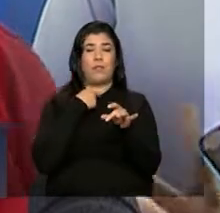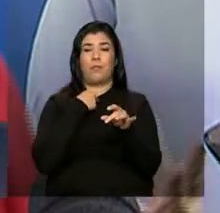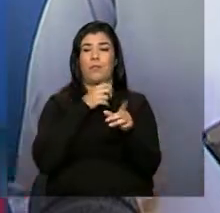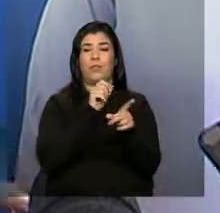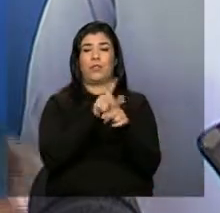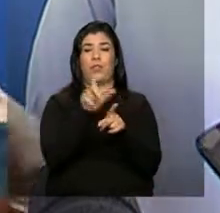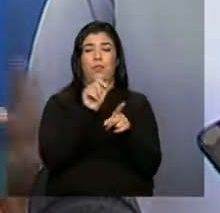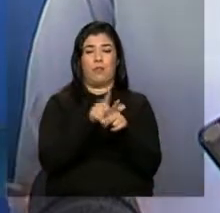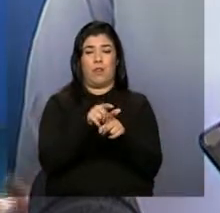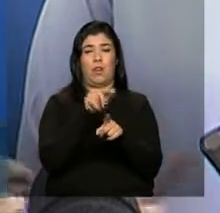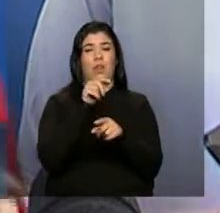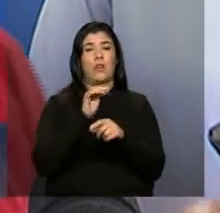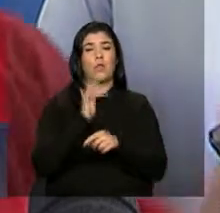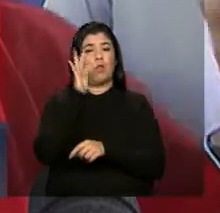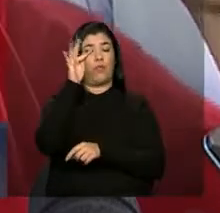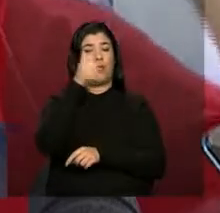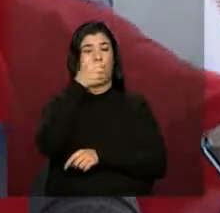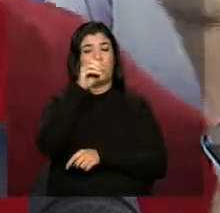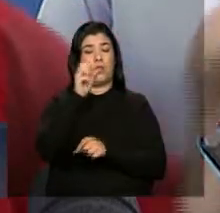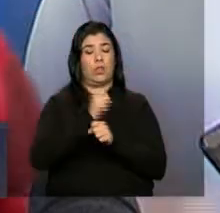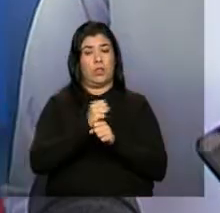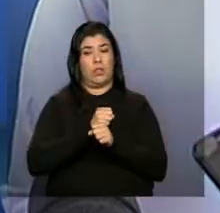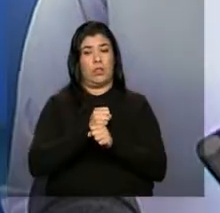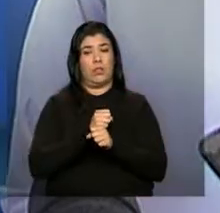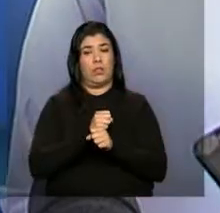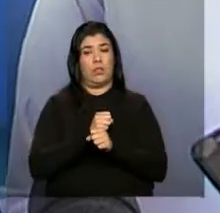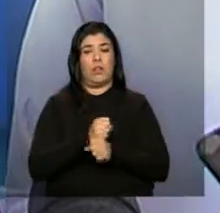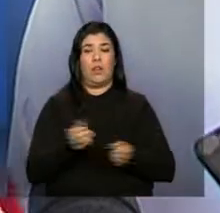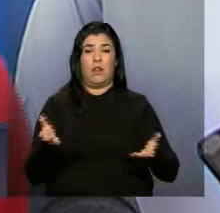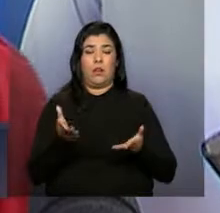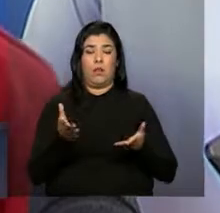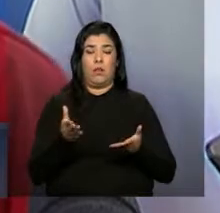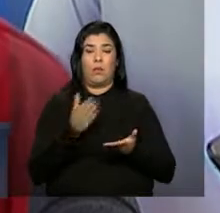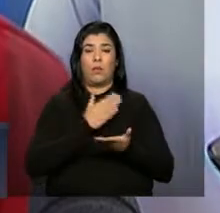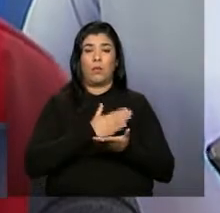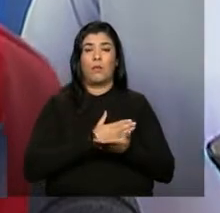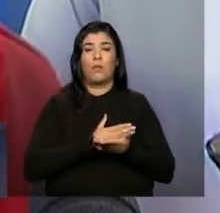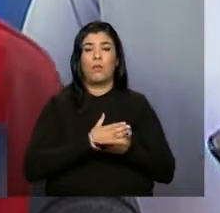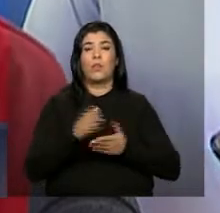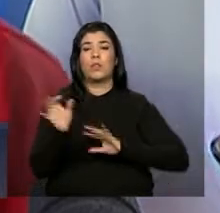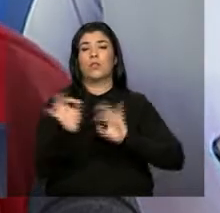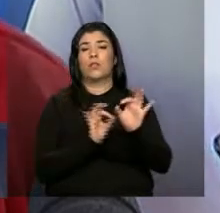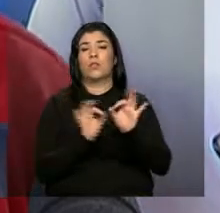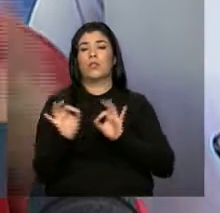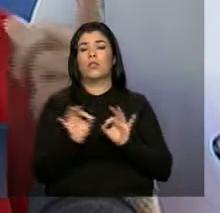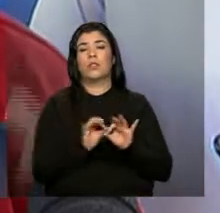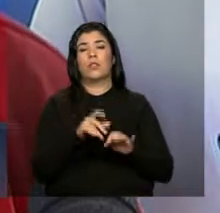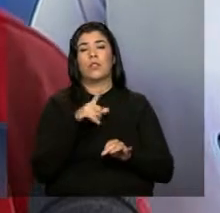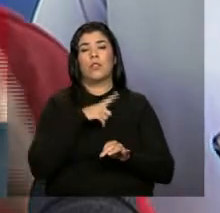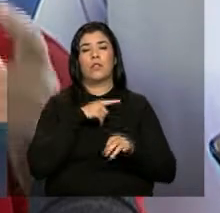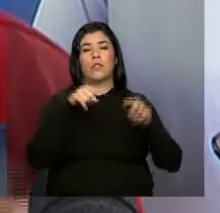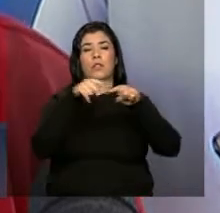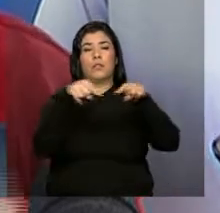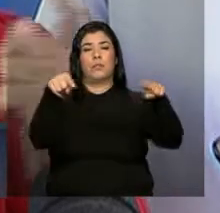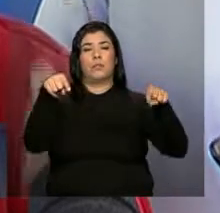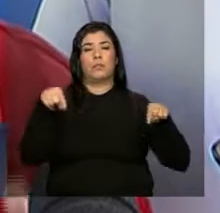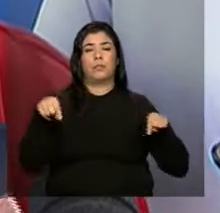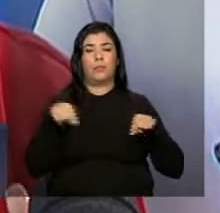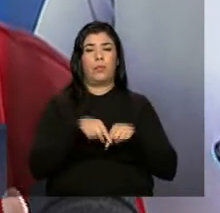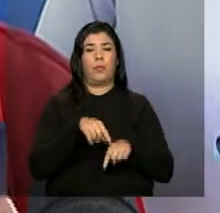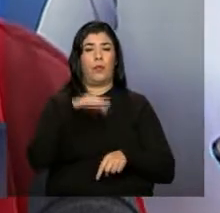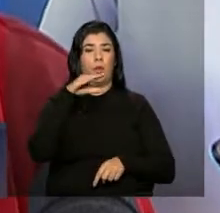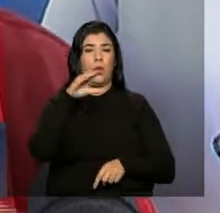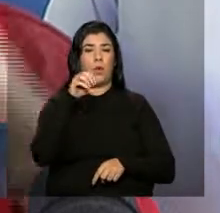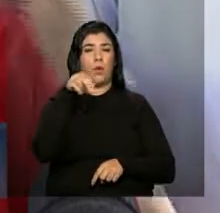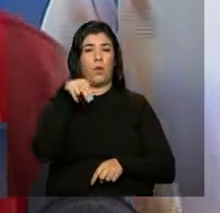outro desafio, que é construir as condições condominiais, porque há que garantir que as pessoas saibam